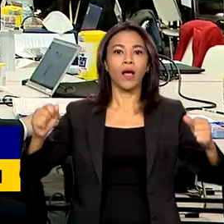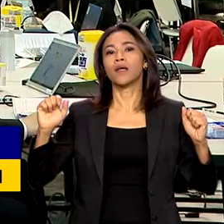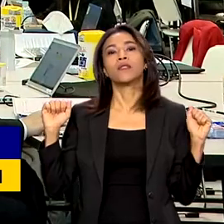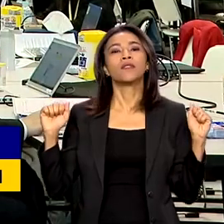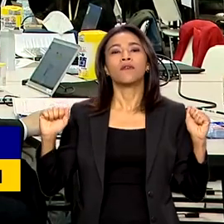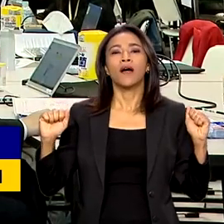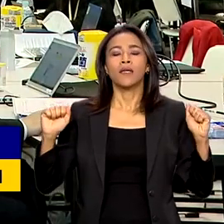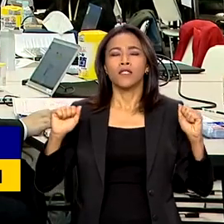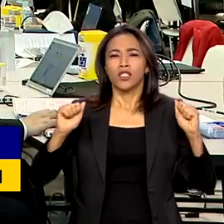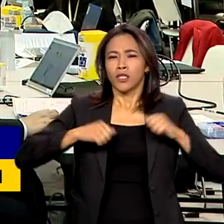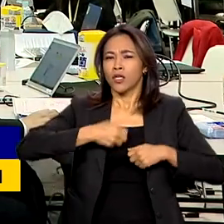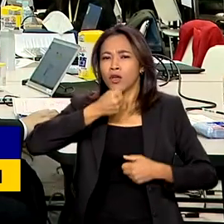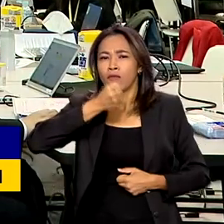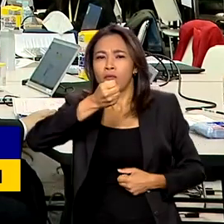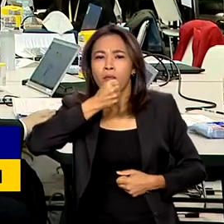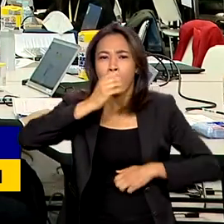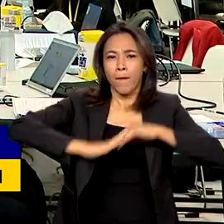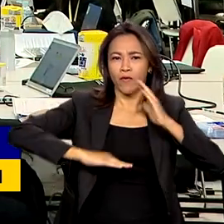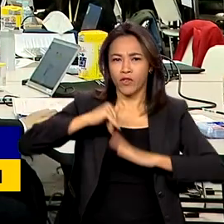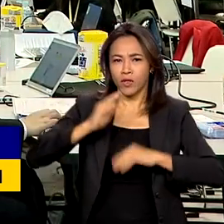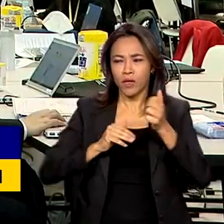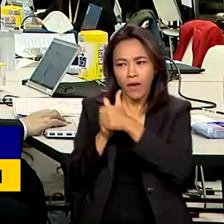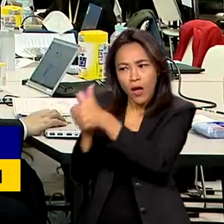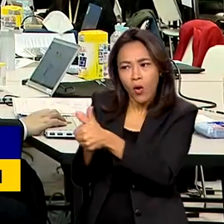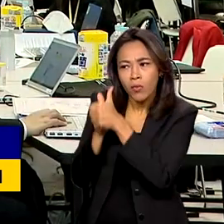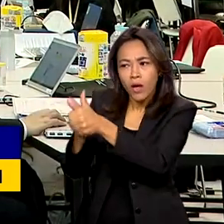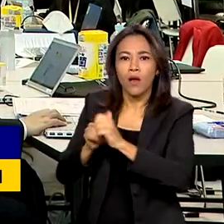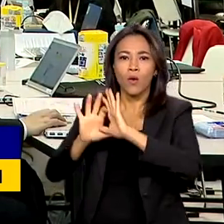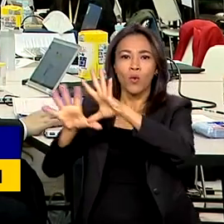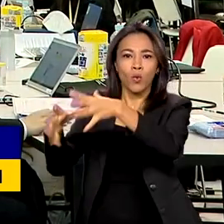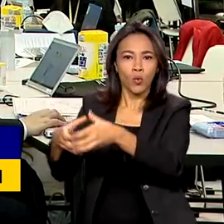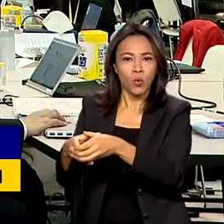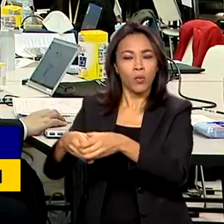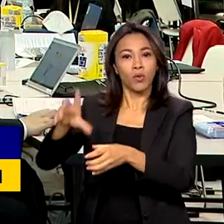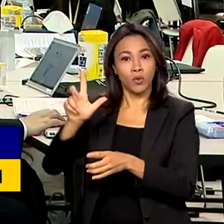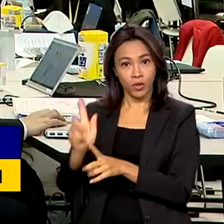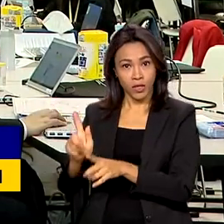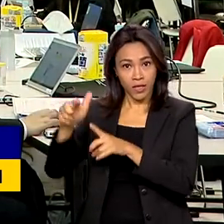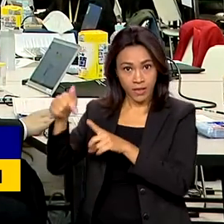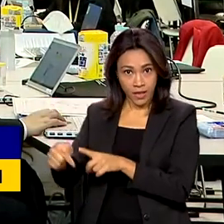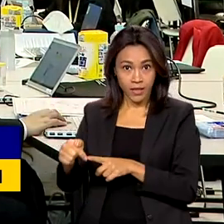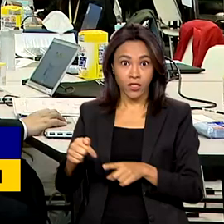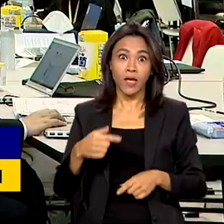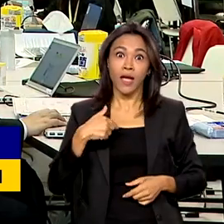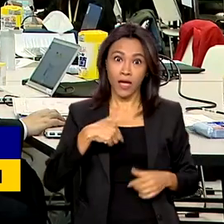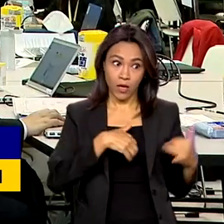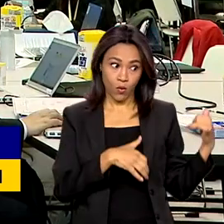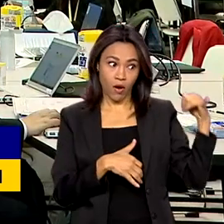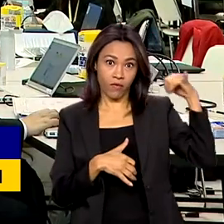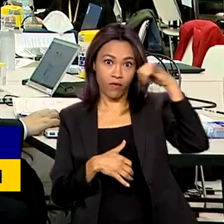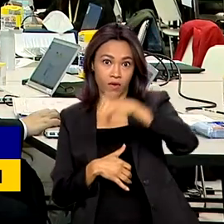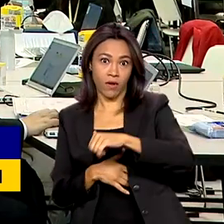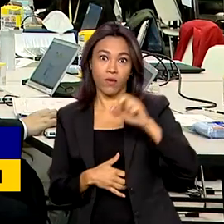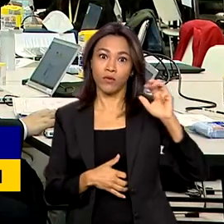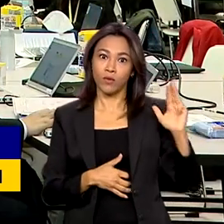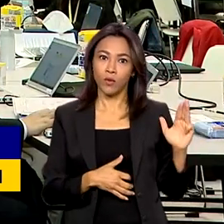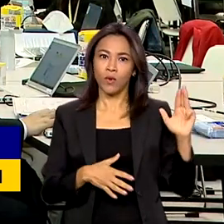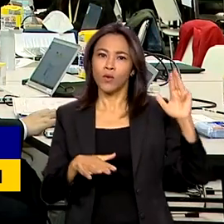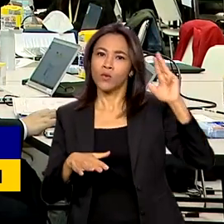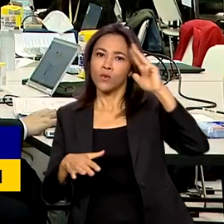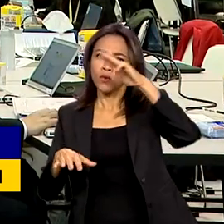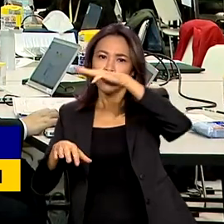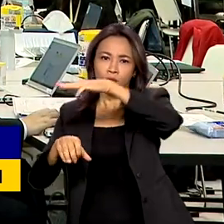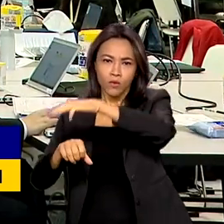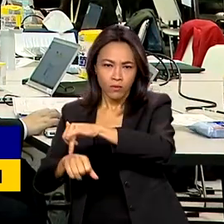vão acompanhar a cúpula do G7. A previsão é que o avião do presidente Lula pouse aqui em Hiroshima à